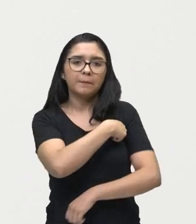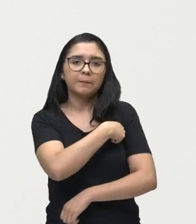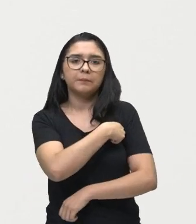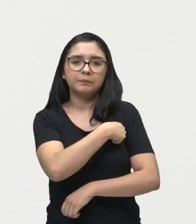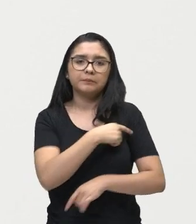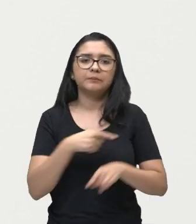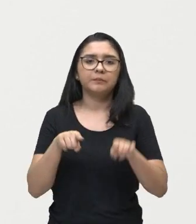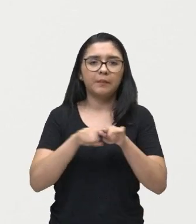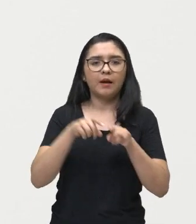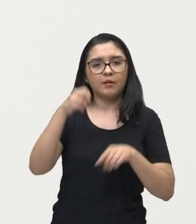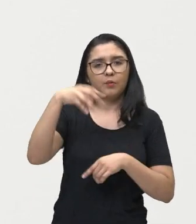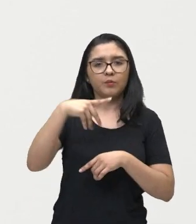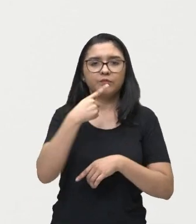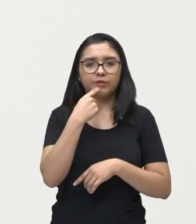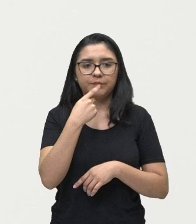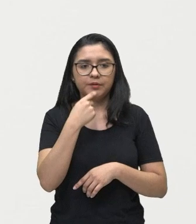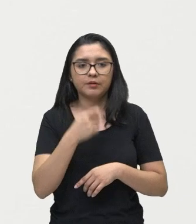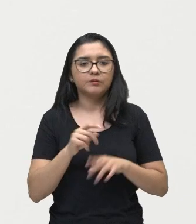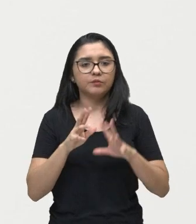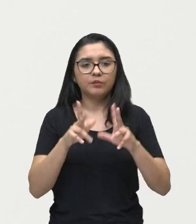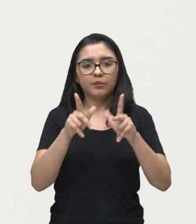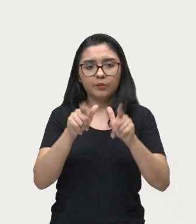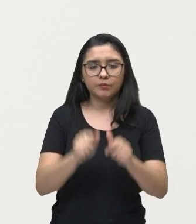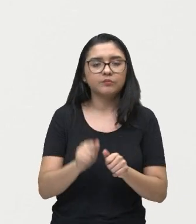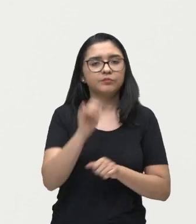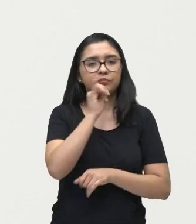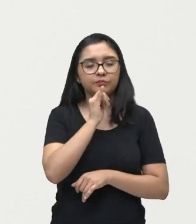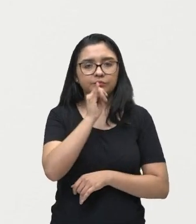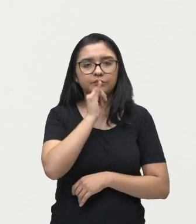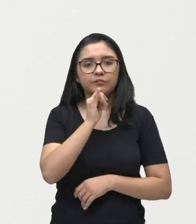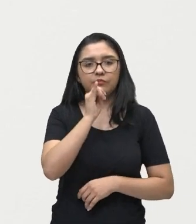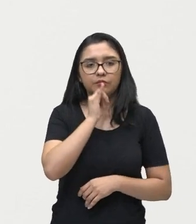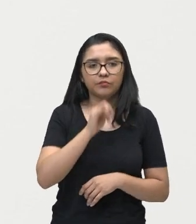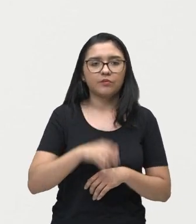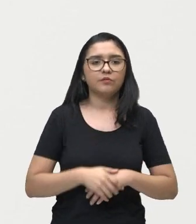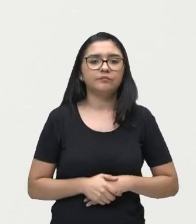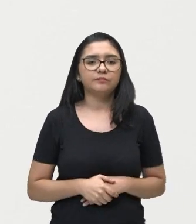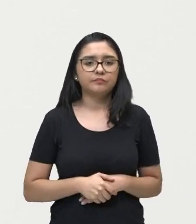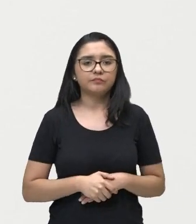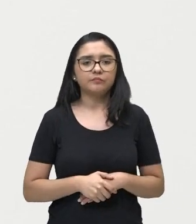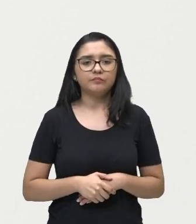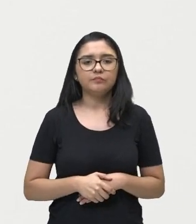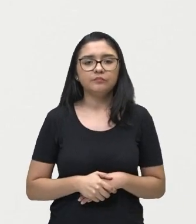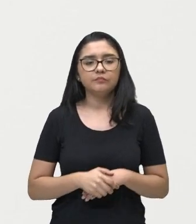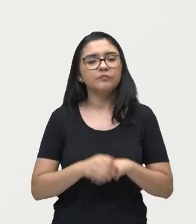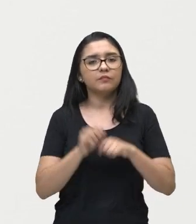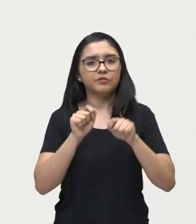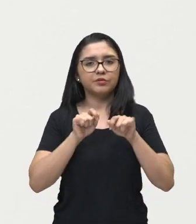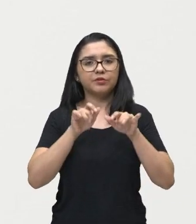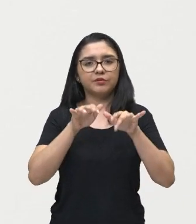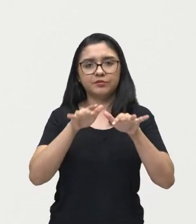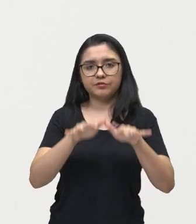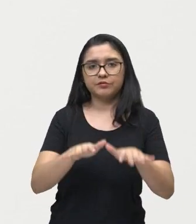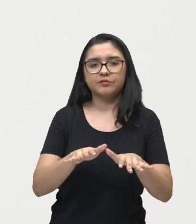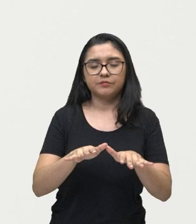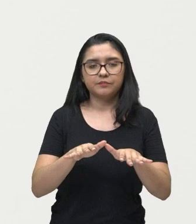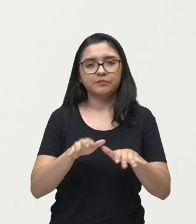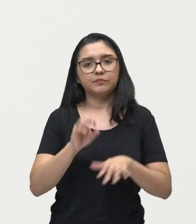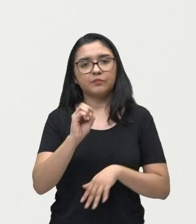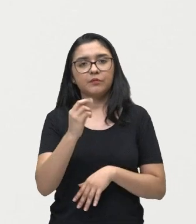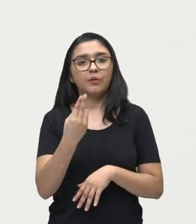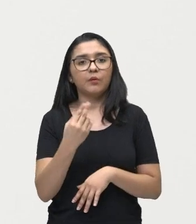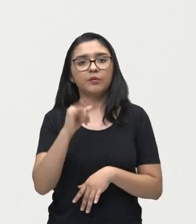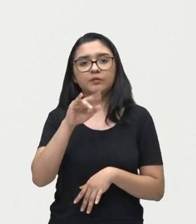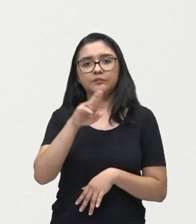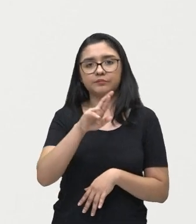infravermelhos, todos eles são exemplos de a radiação ou